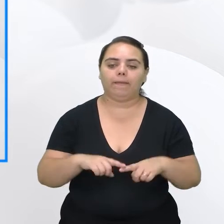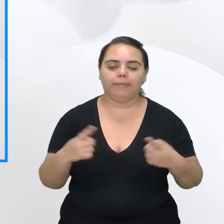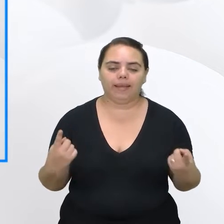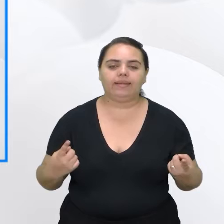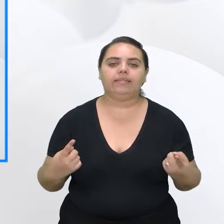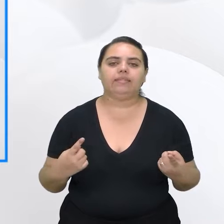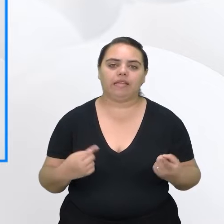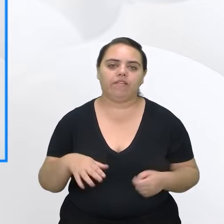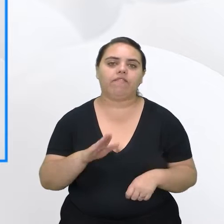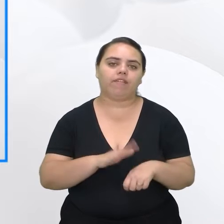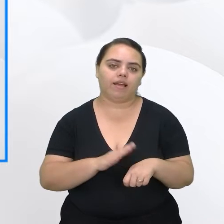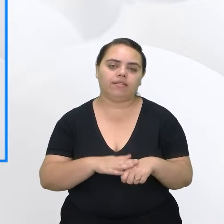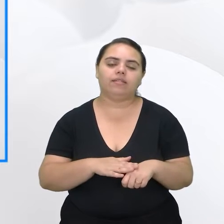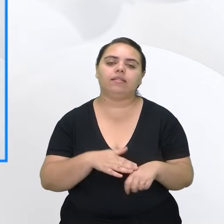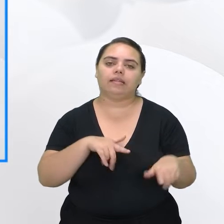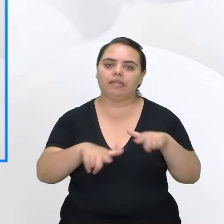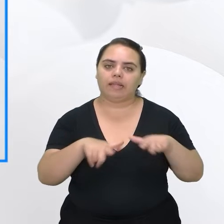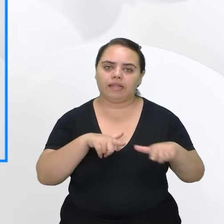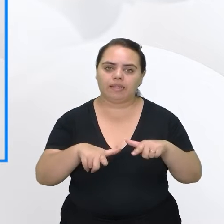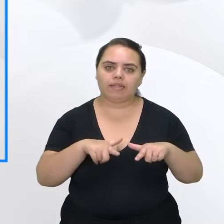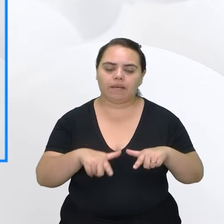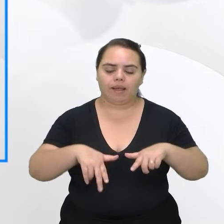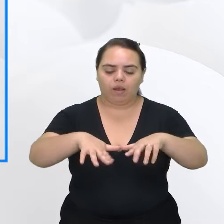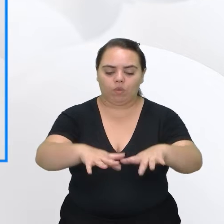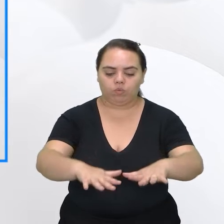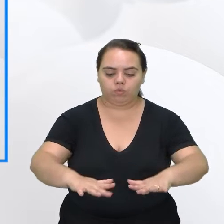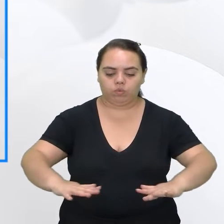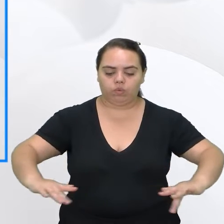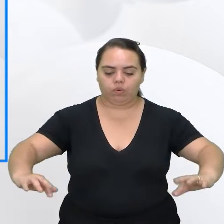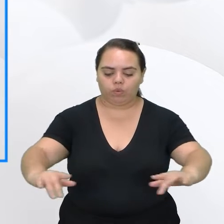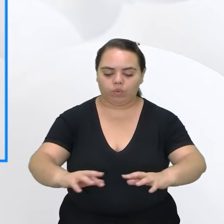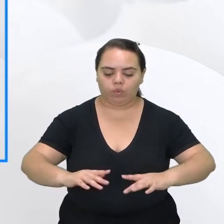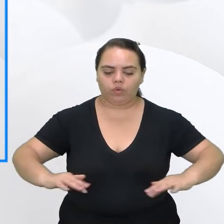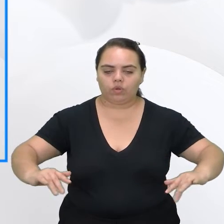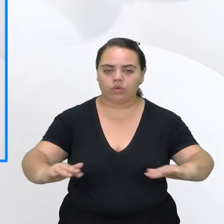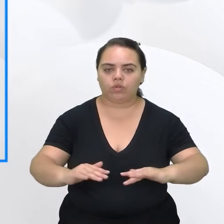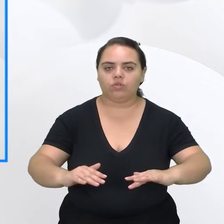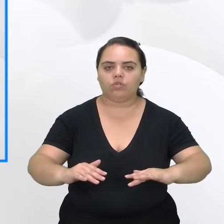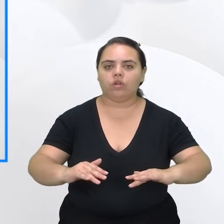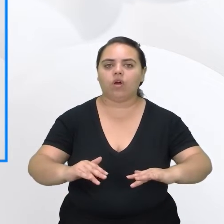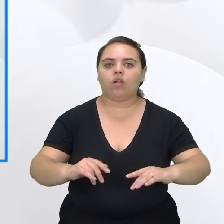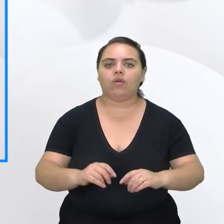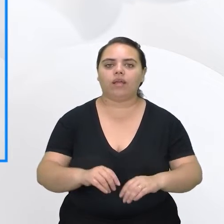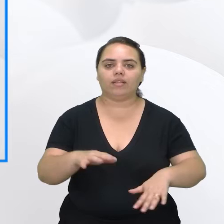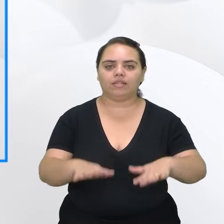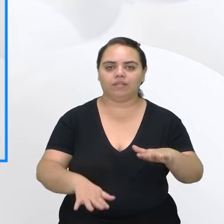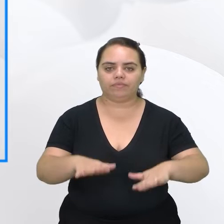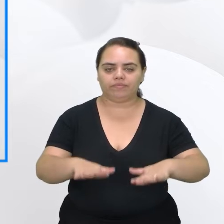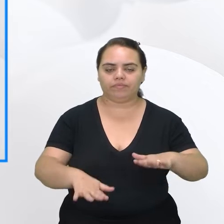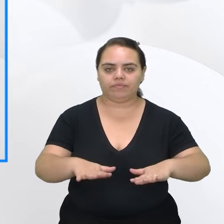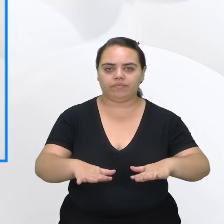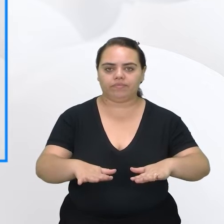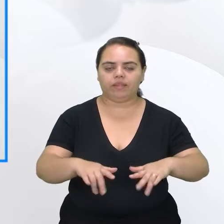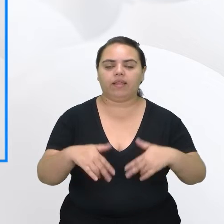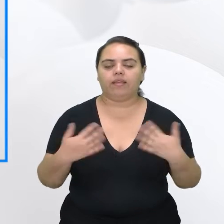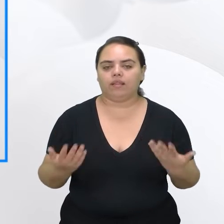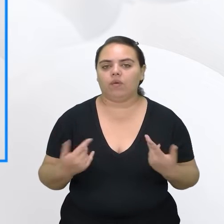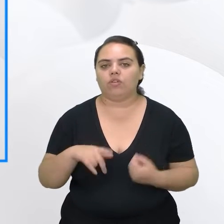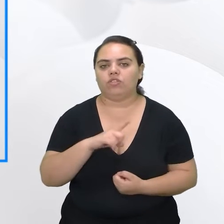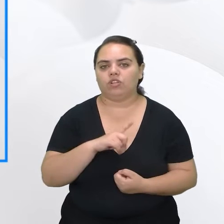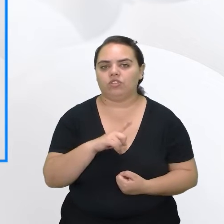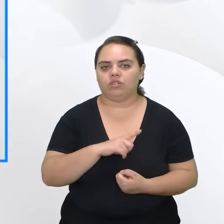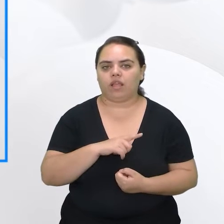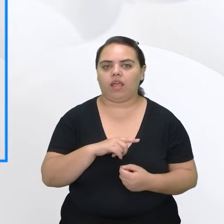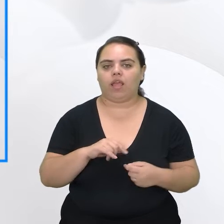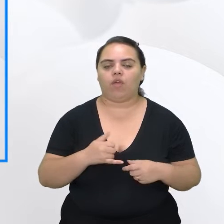fazem esse trabalho de fixar nitrogênio no solo e muitas vezes até de descompactar o solo. Então, a gente tem o